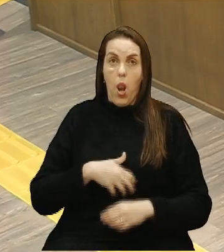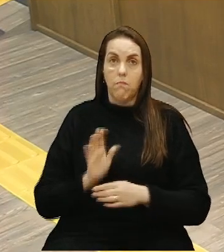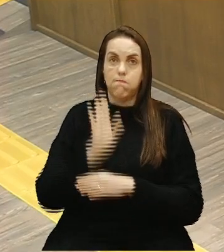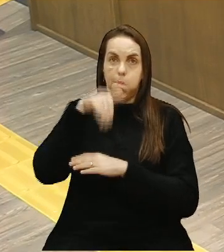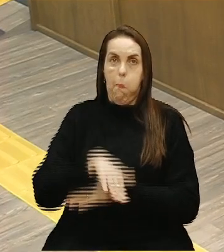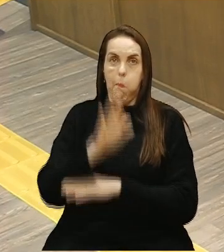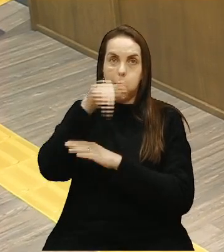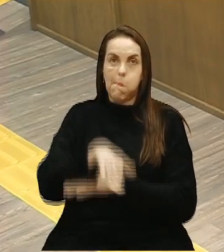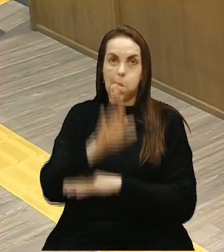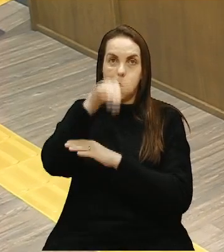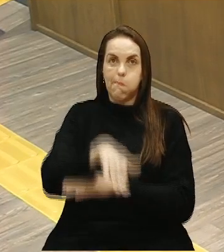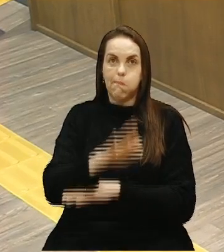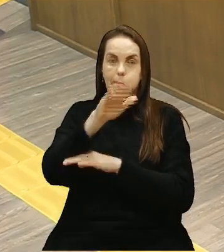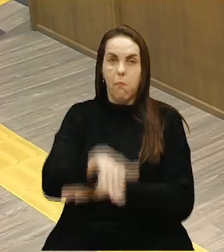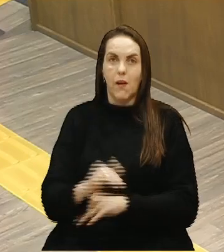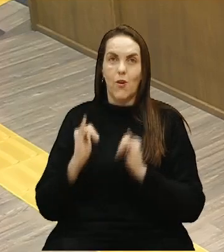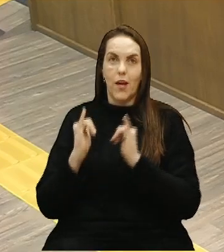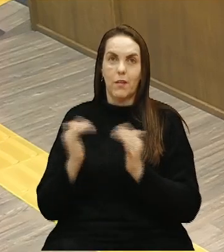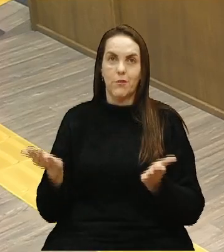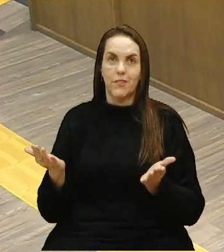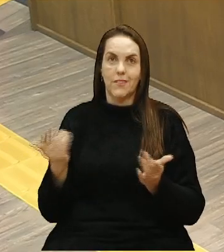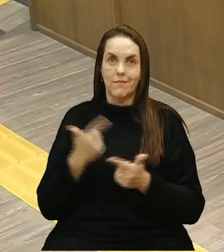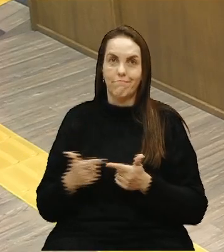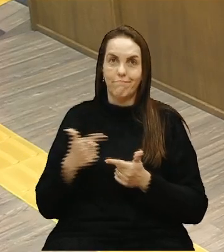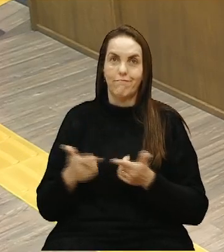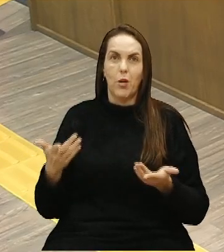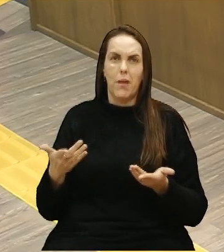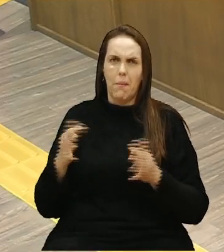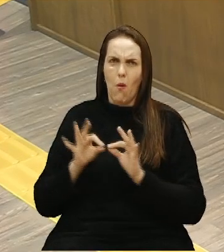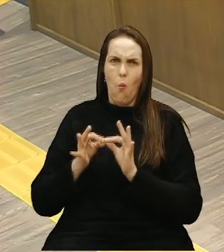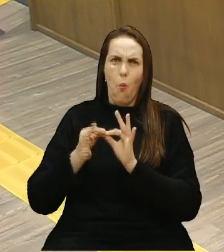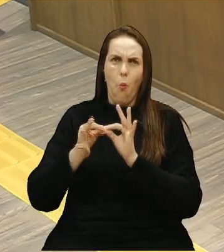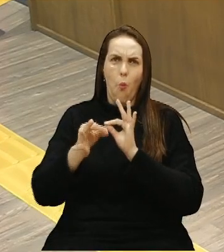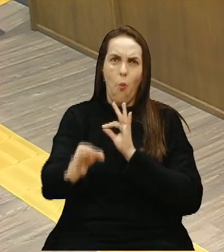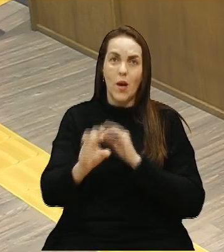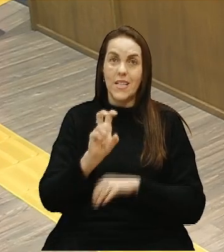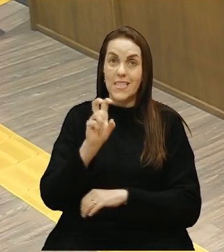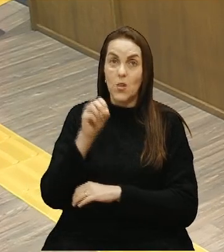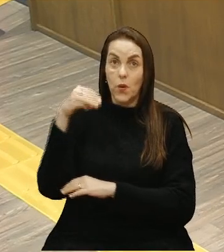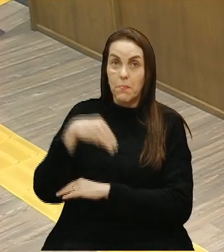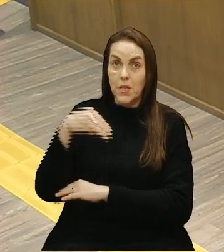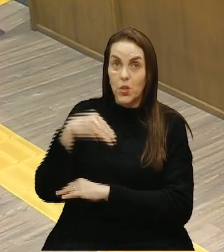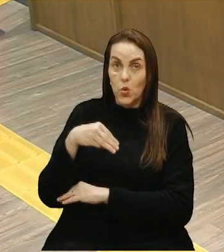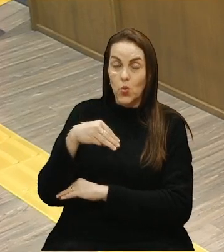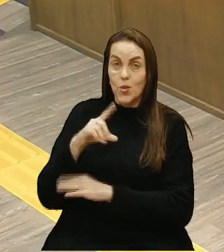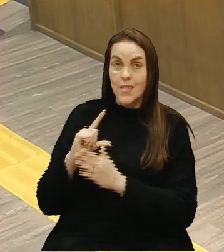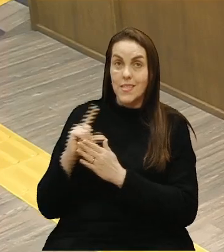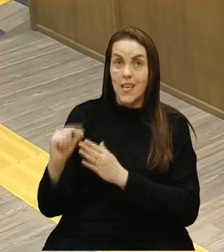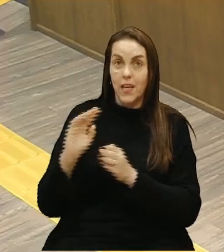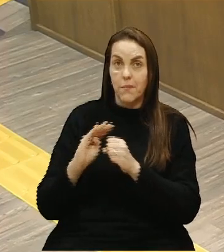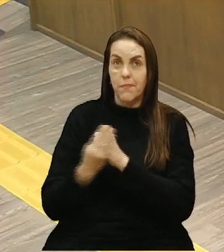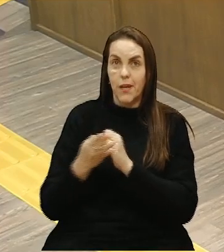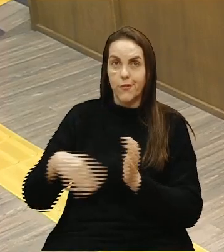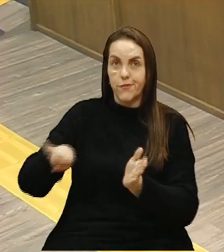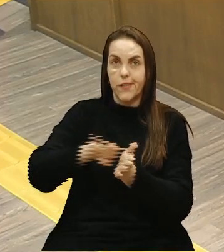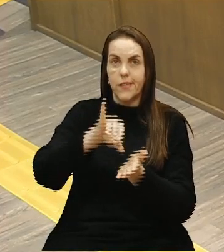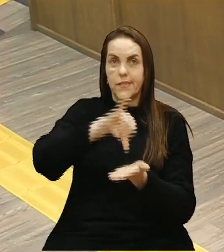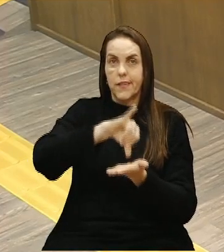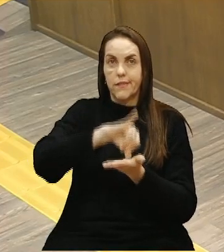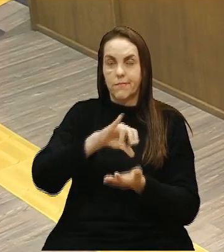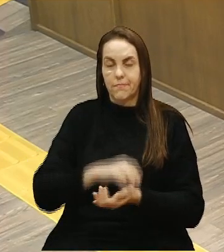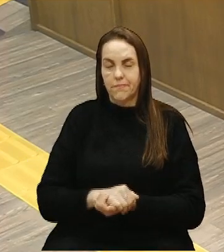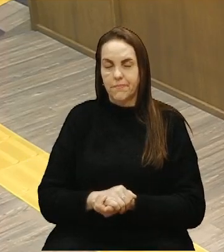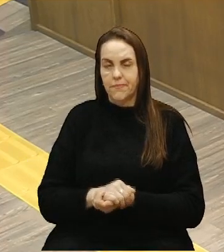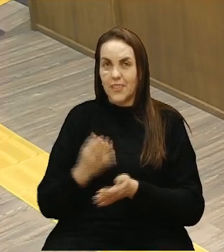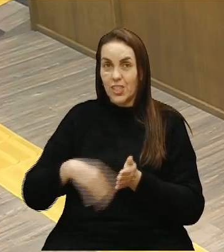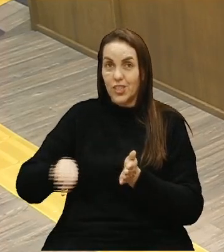tia. É um problema, uma linha muito longa, 50 minutos a gente demorou para sair do bairro e chegar no centro. Para chegar